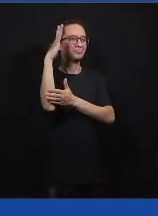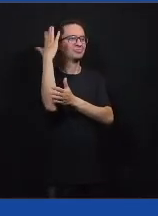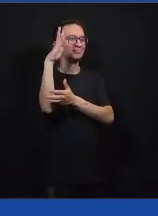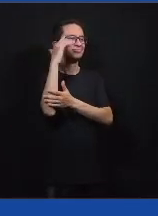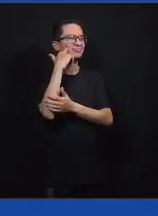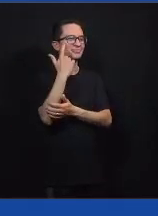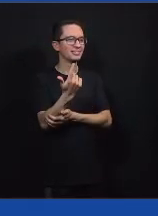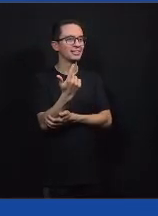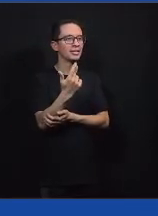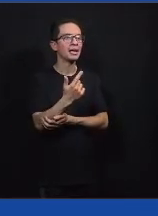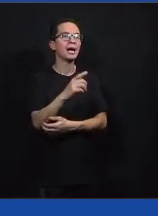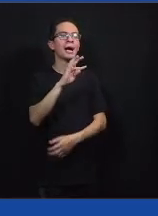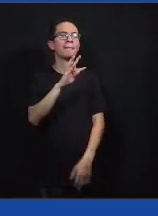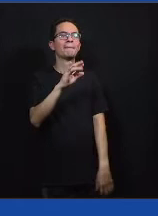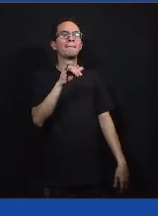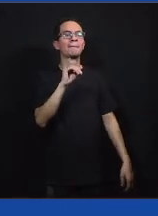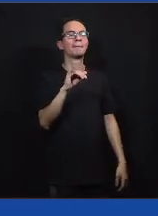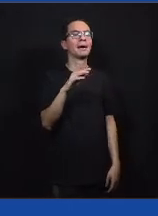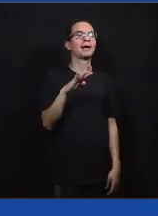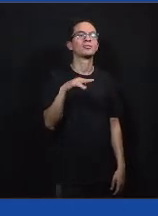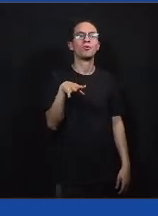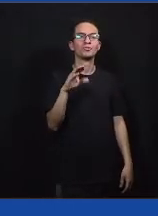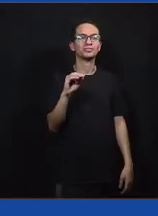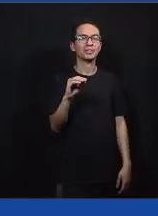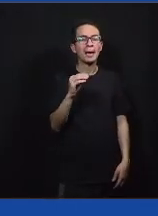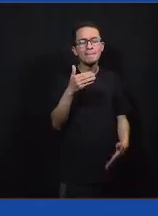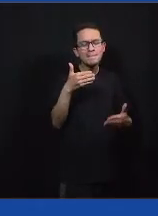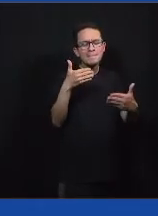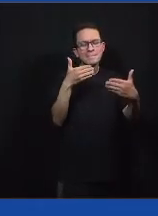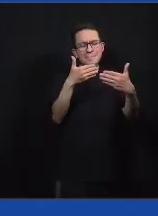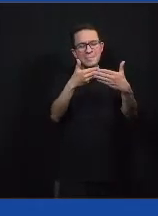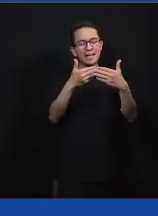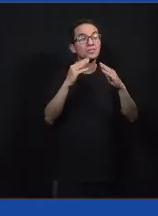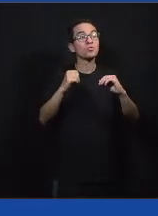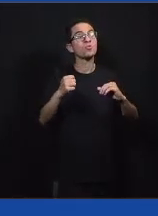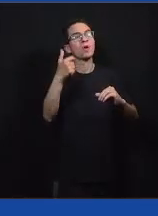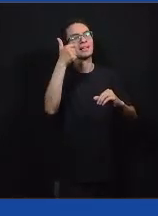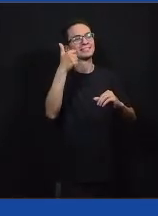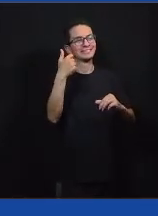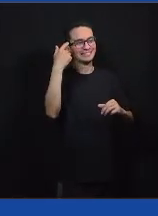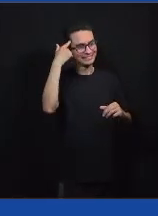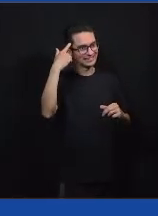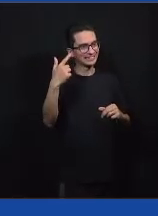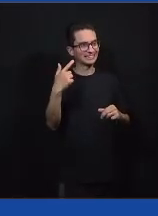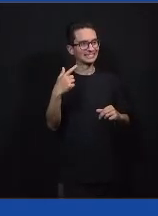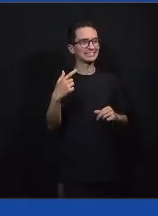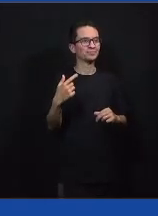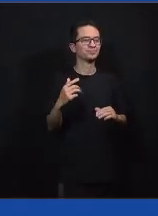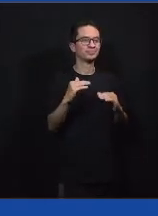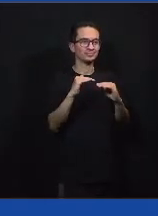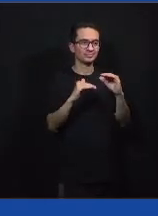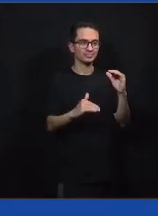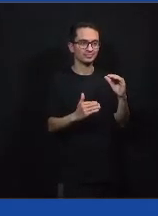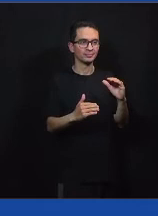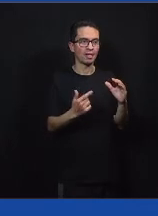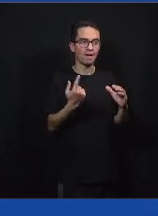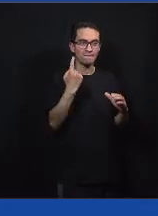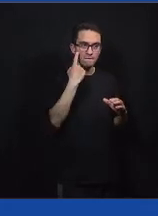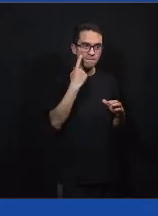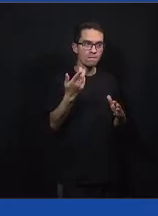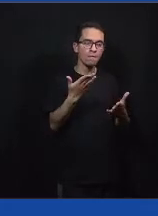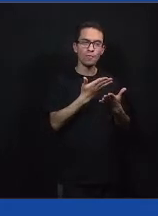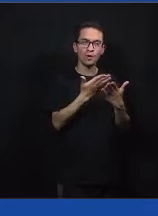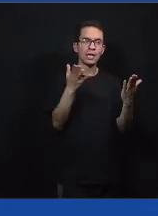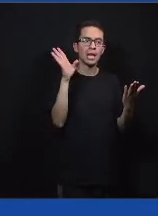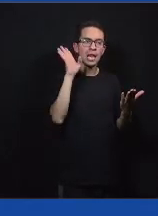Astolfo ficaram ali bem pertinho também E aí uma coisa legal é